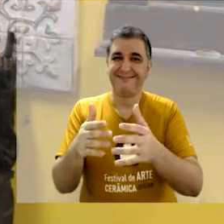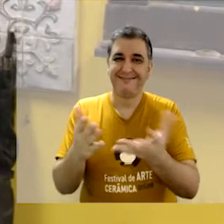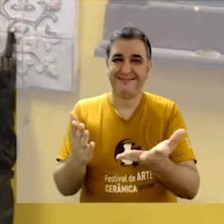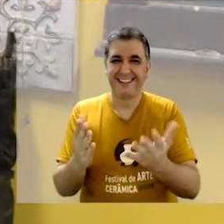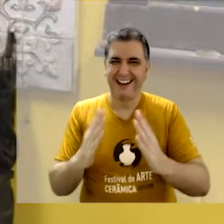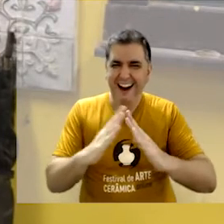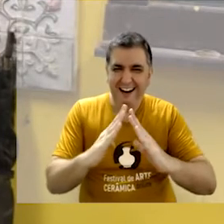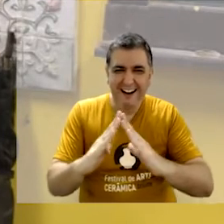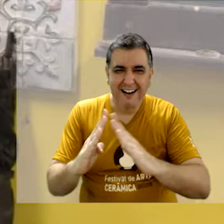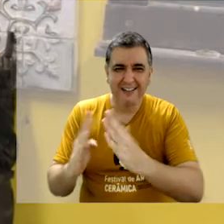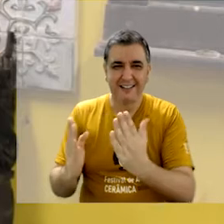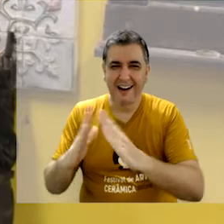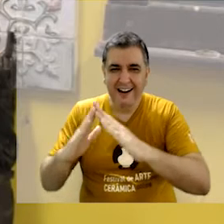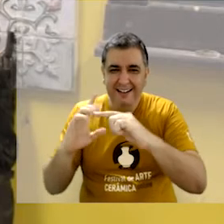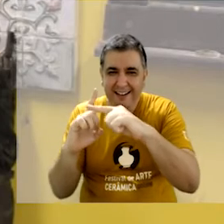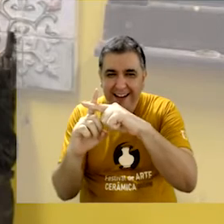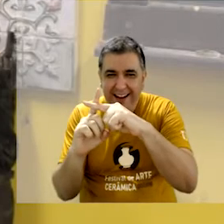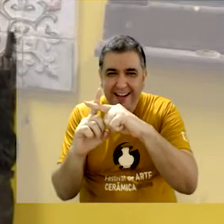boizinho,